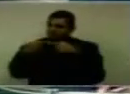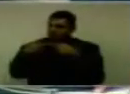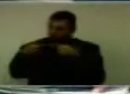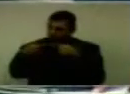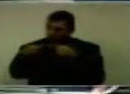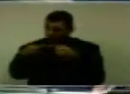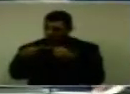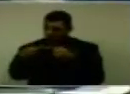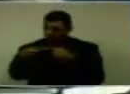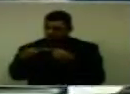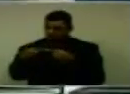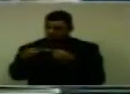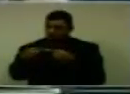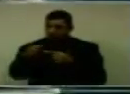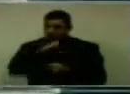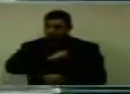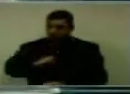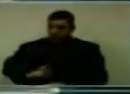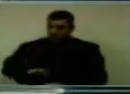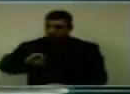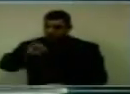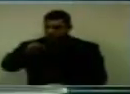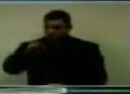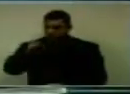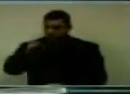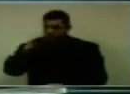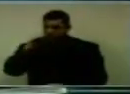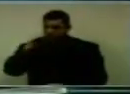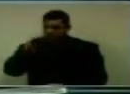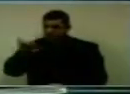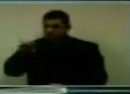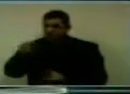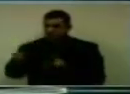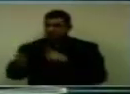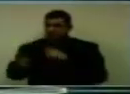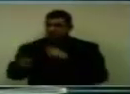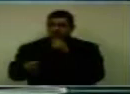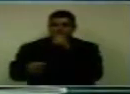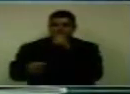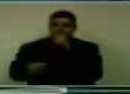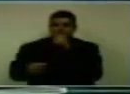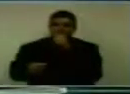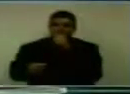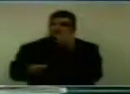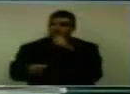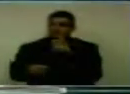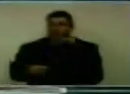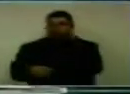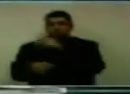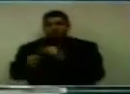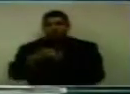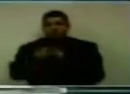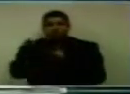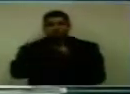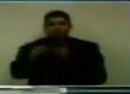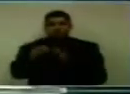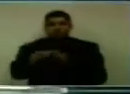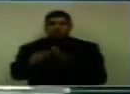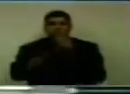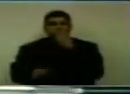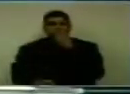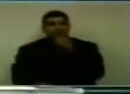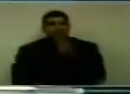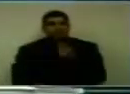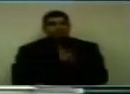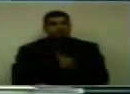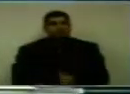concordo integralmente com o deputado José Ricardo, que água não dá para tratar com demagogia,